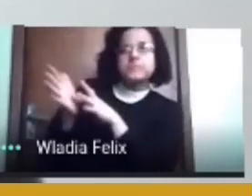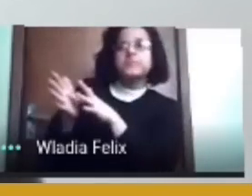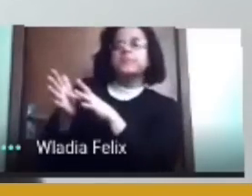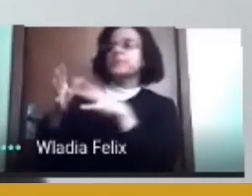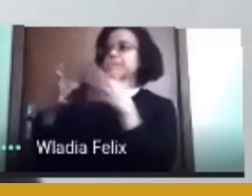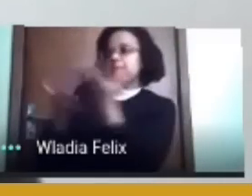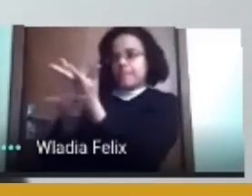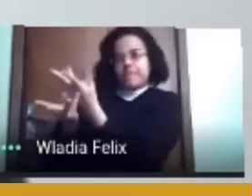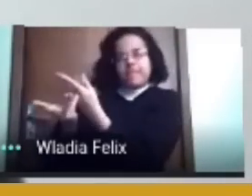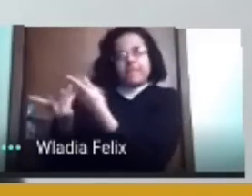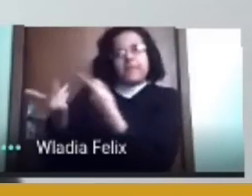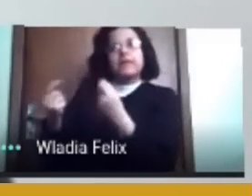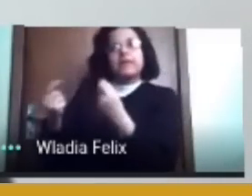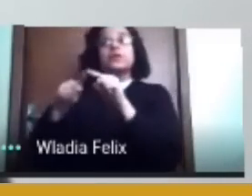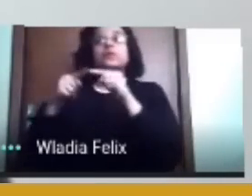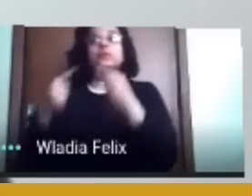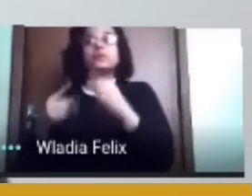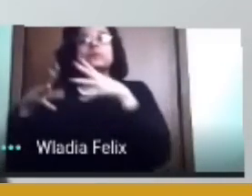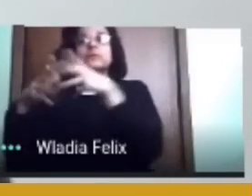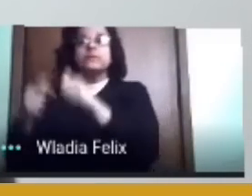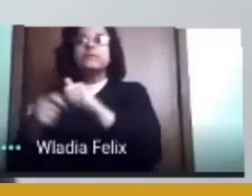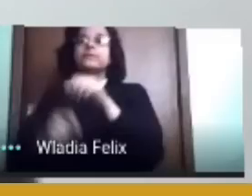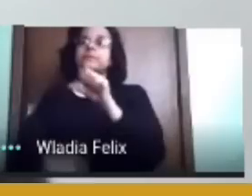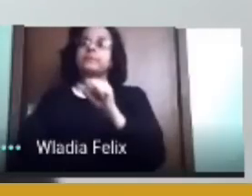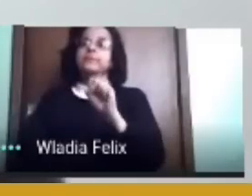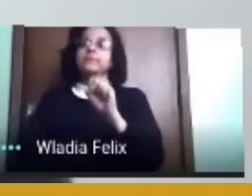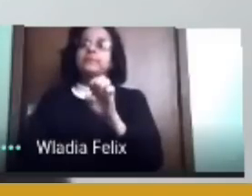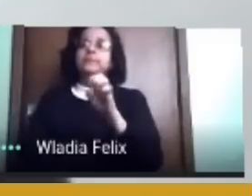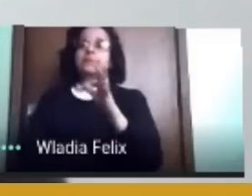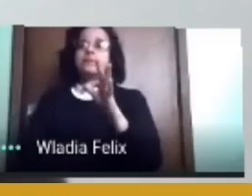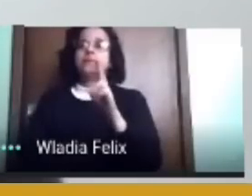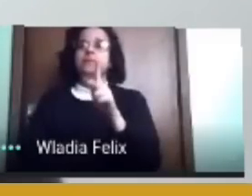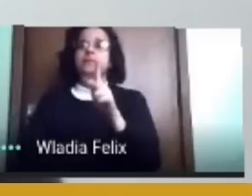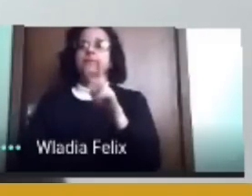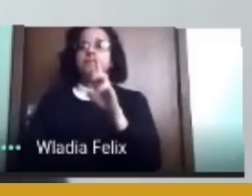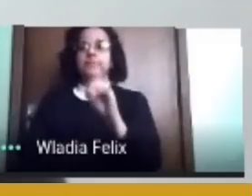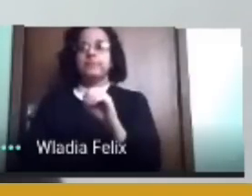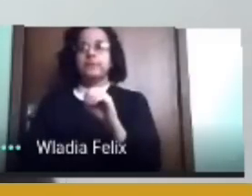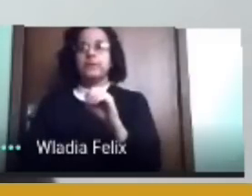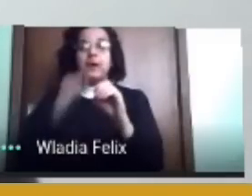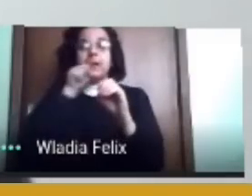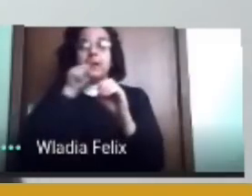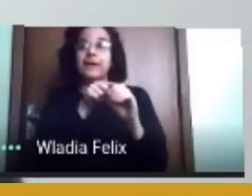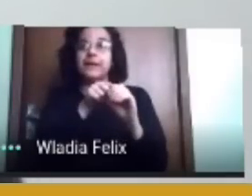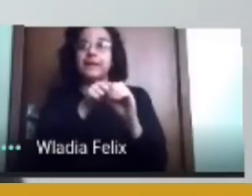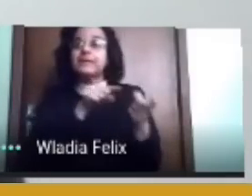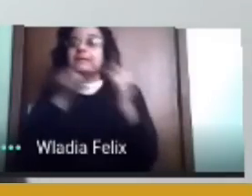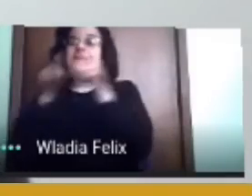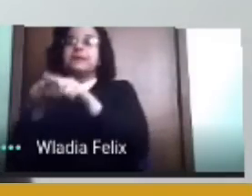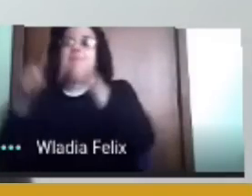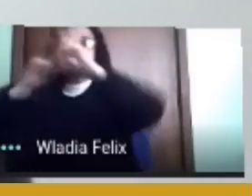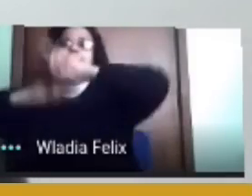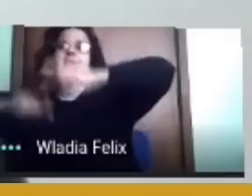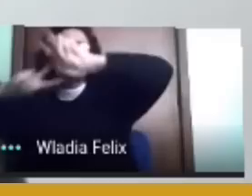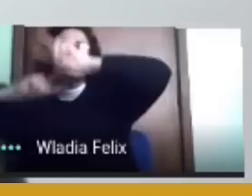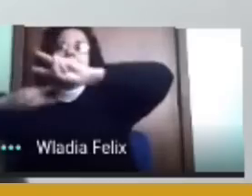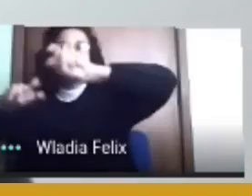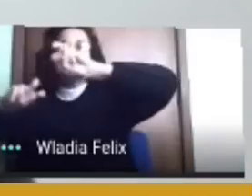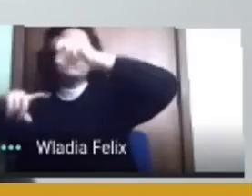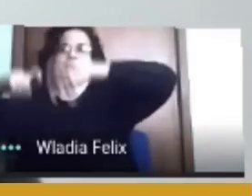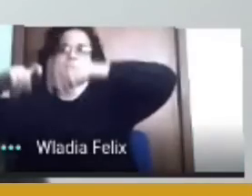é a diferença entre o estupro e a exploração sexual? Quando nós falamos de estupro, nós não temos